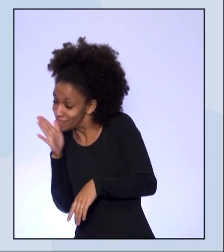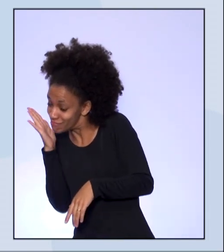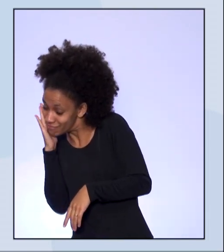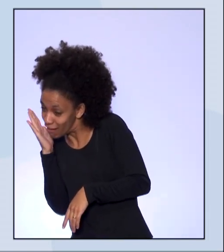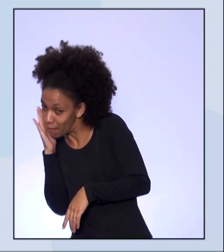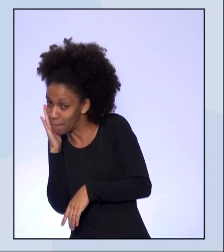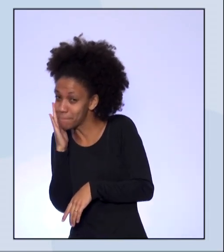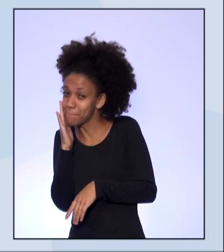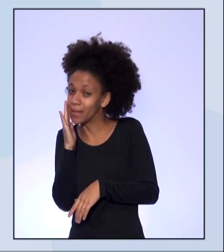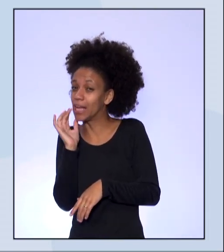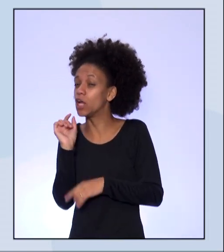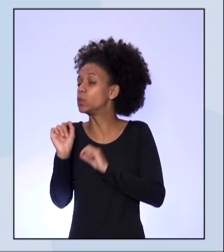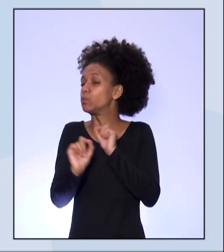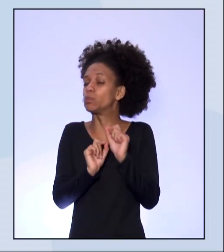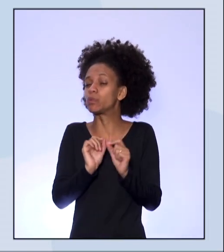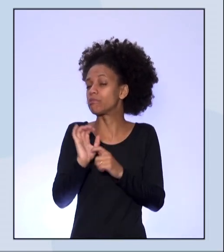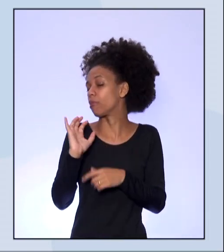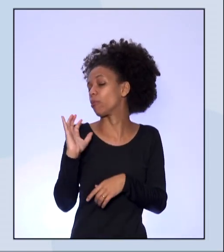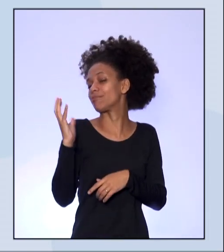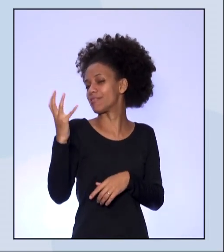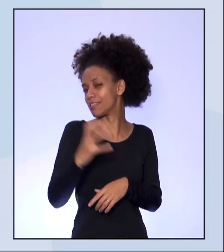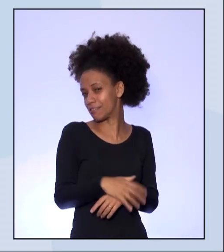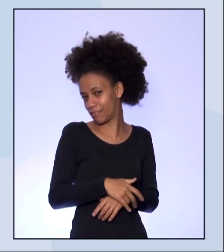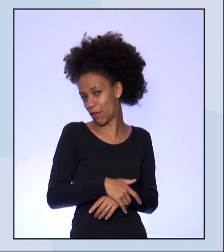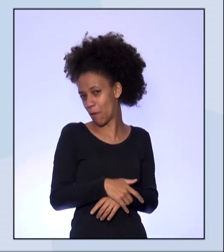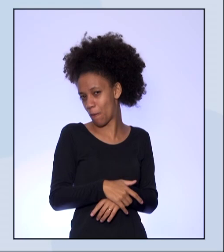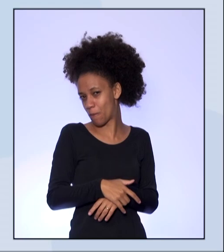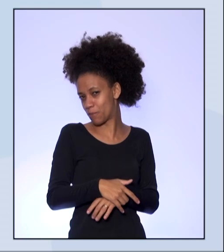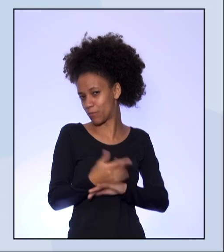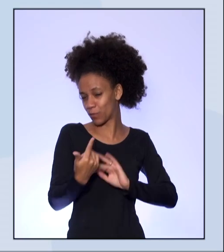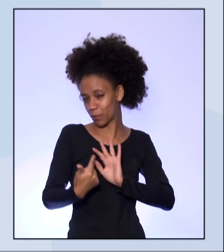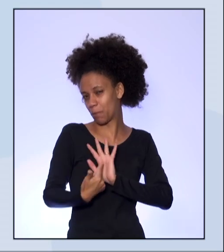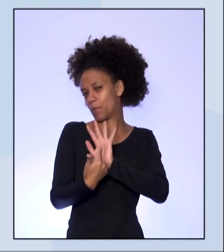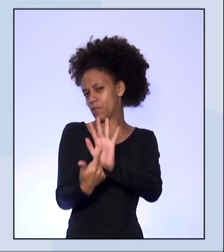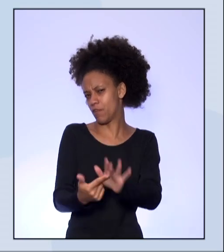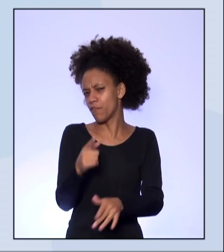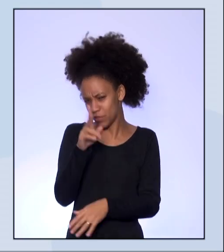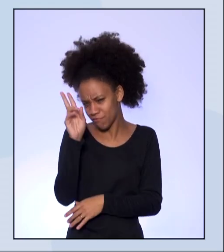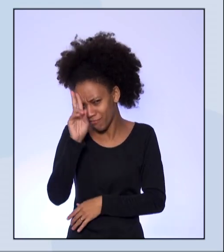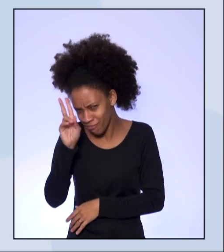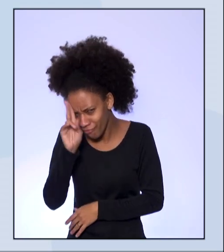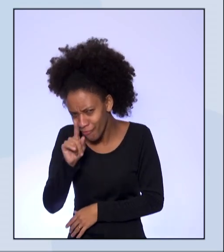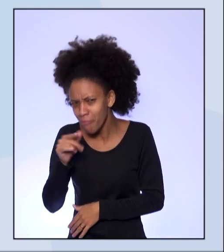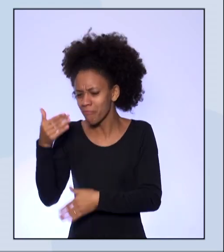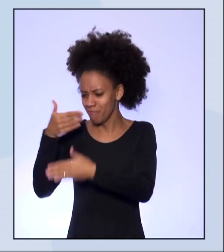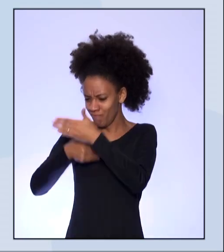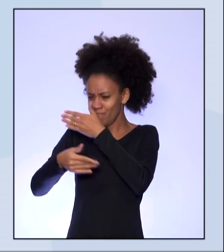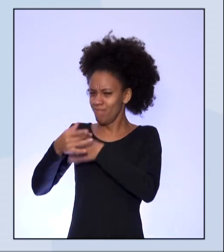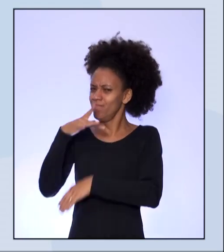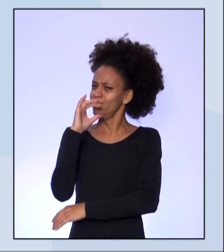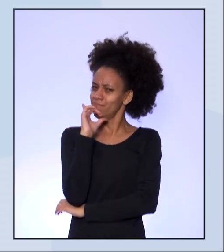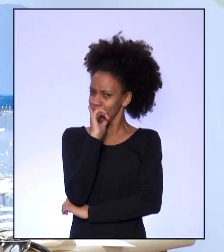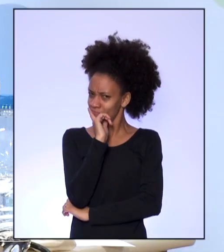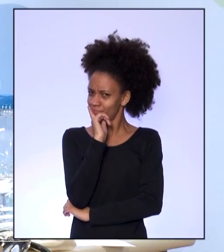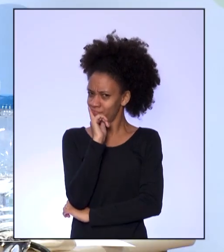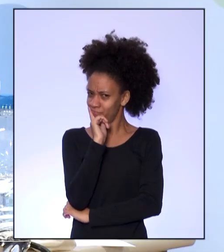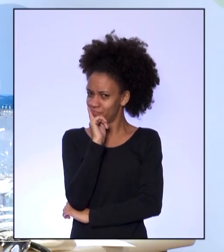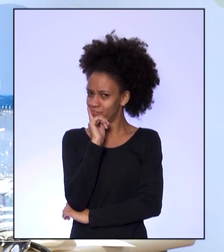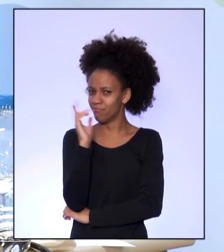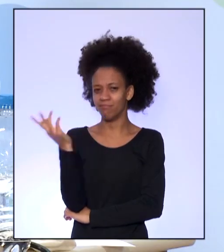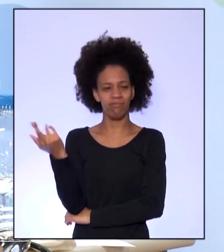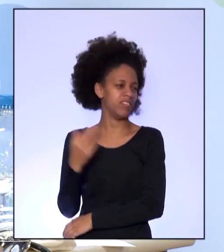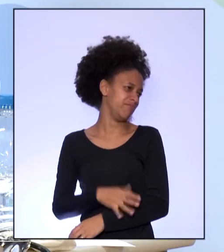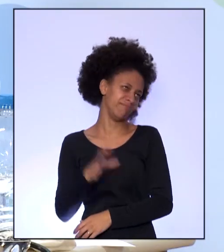de que se trata esse meme que a gente criou aqui. Você se lembra desse episódio? Acho que a resposta vai